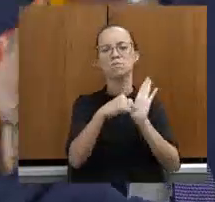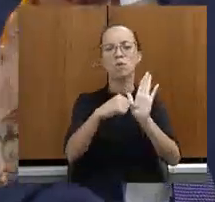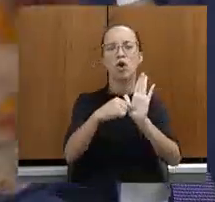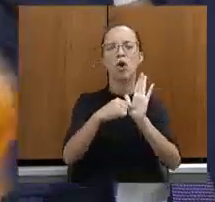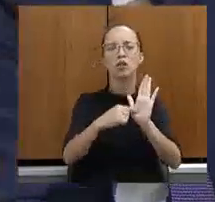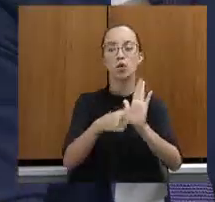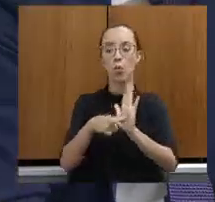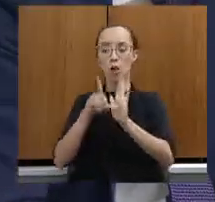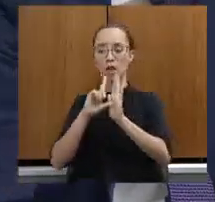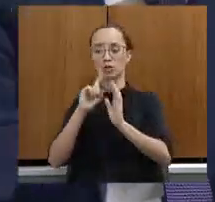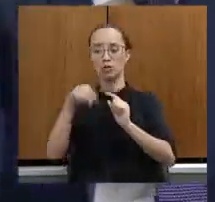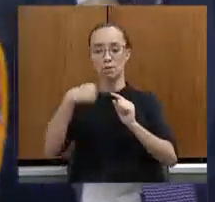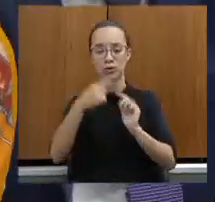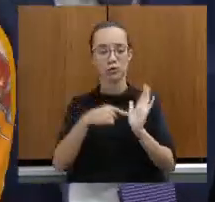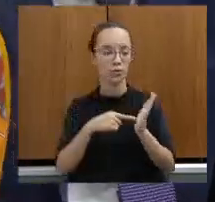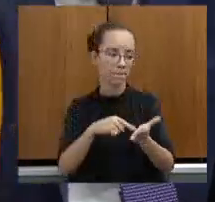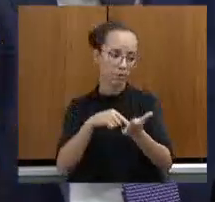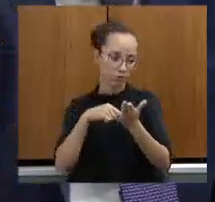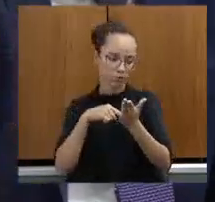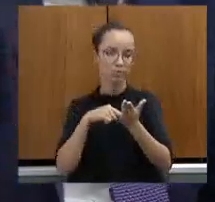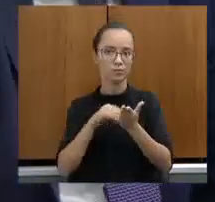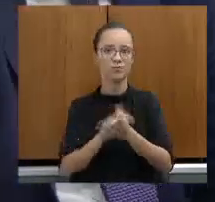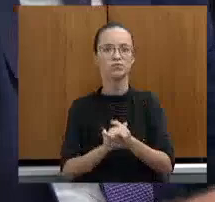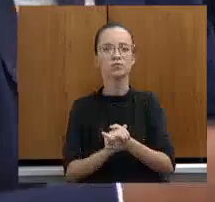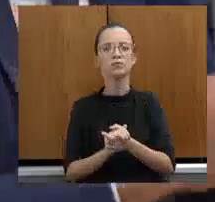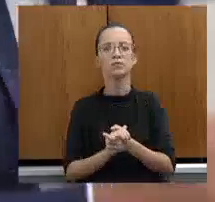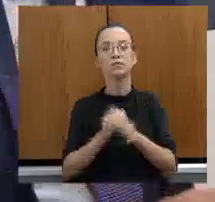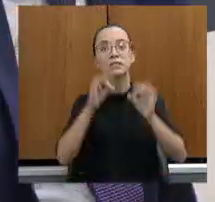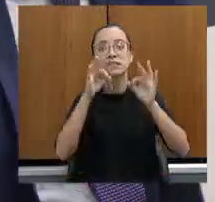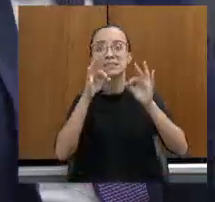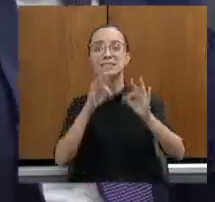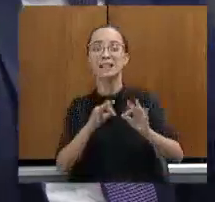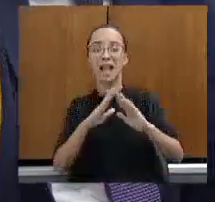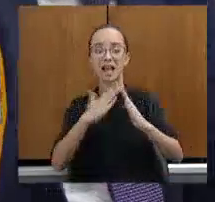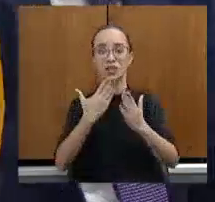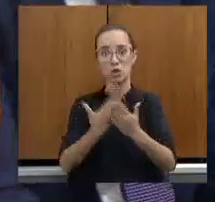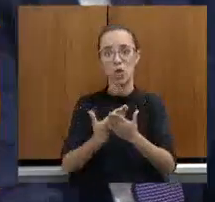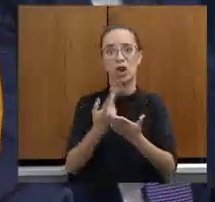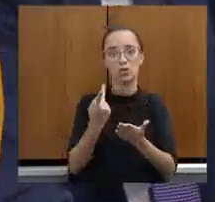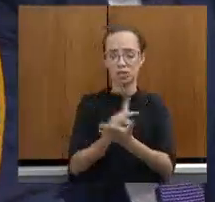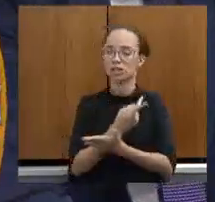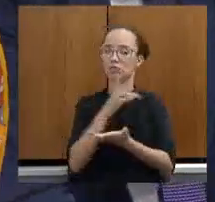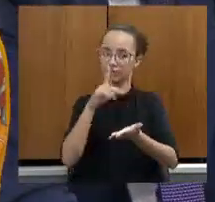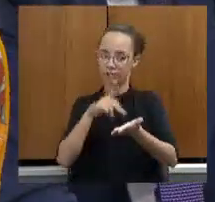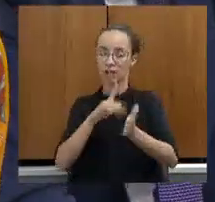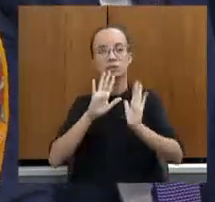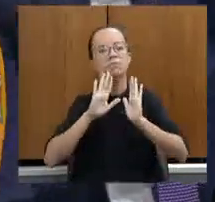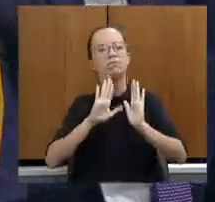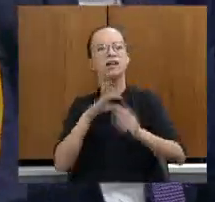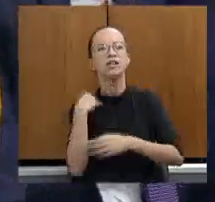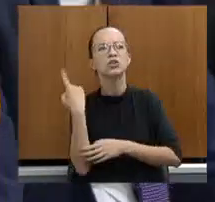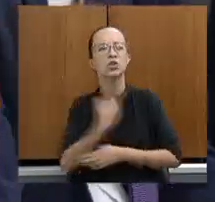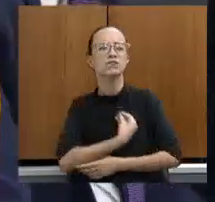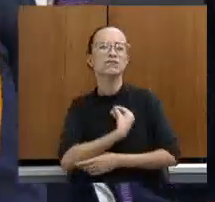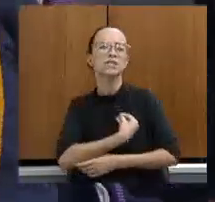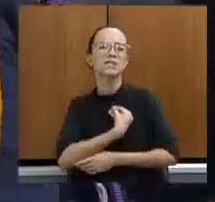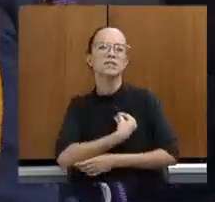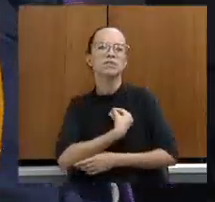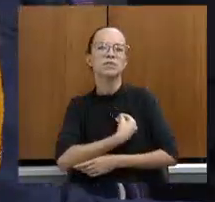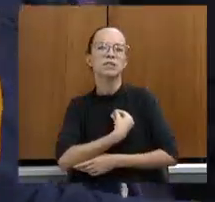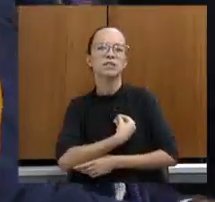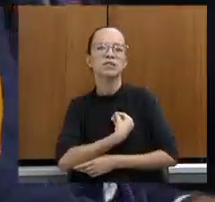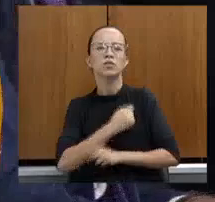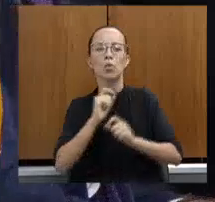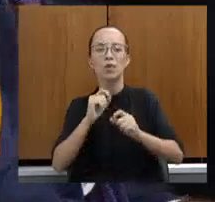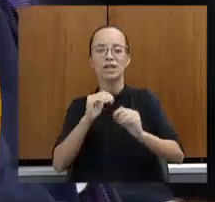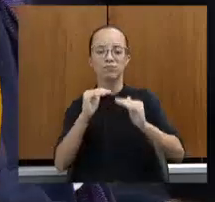o antes e o depois que com certeza aquela escola aconteceu isso mesmo mas a gente vive Profundas